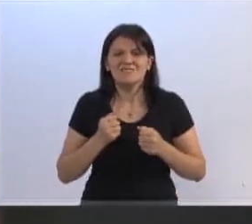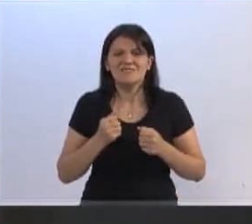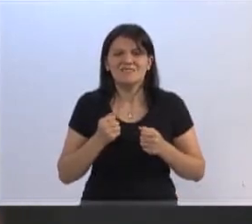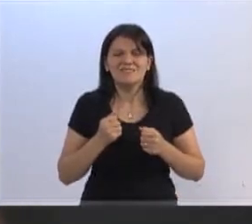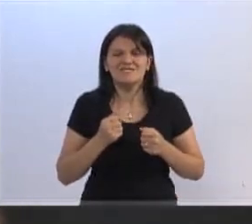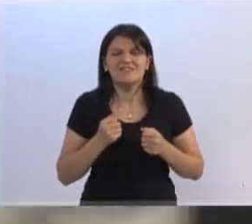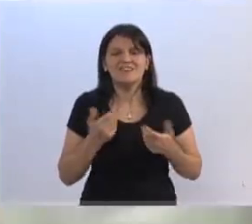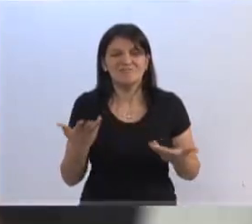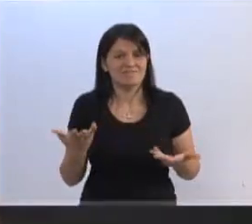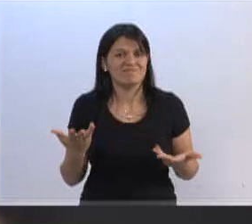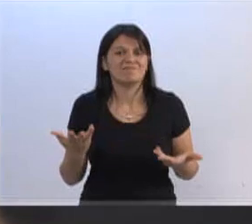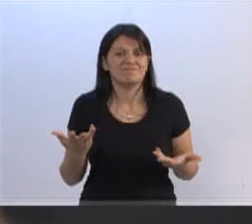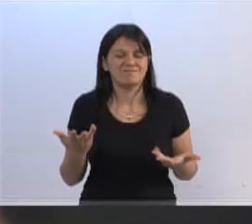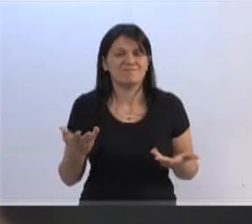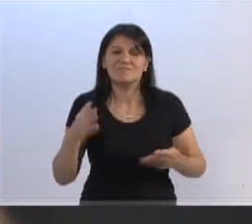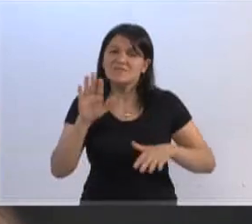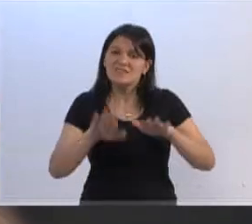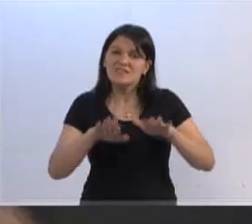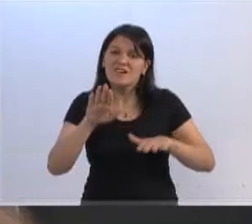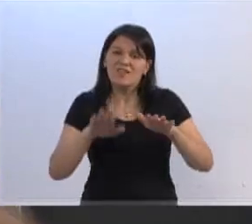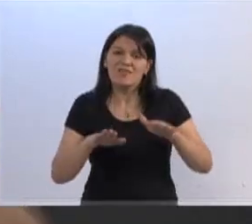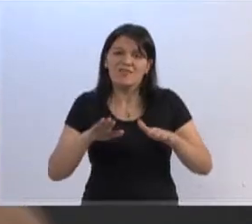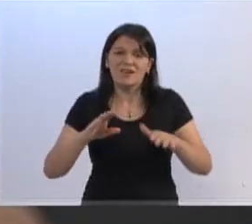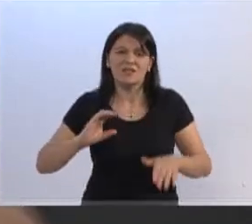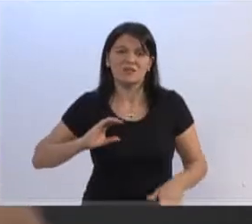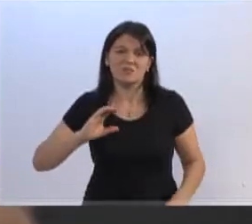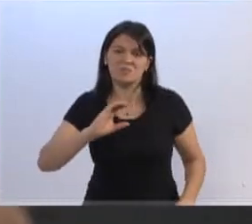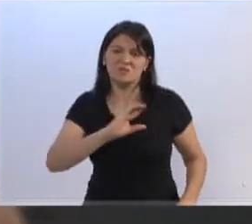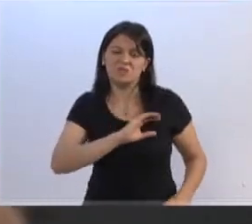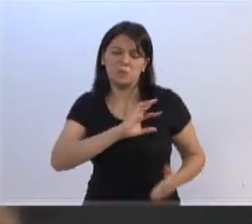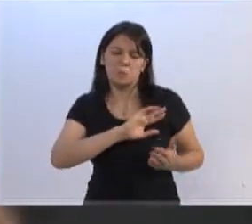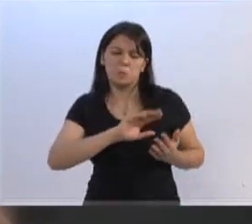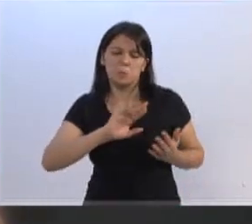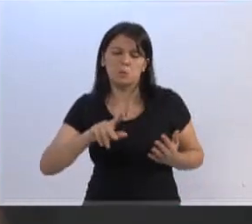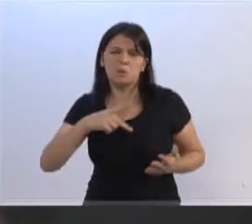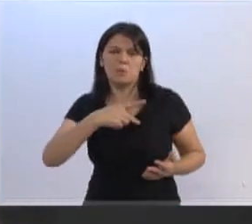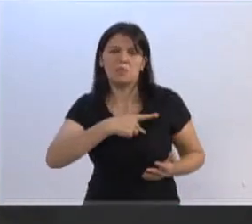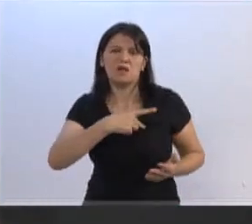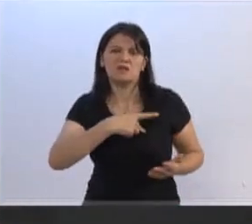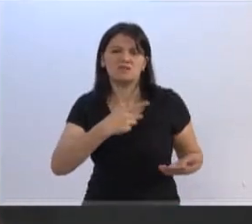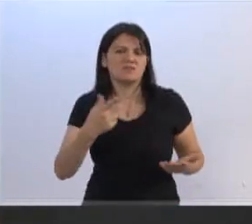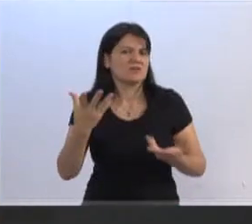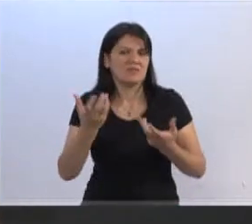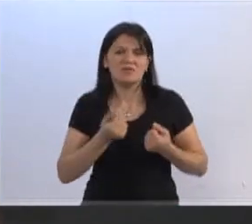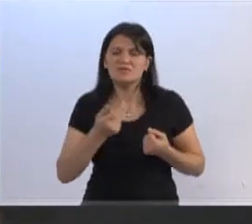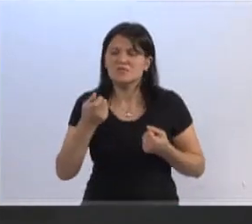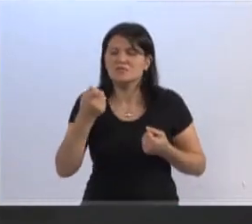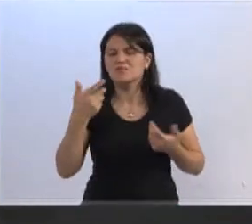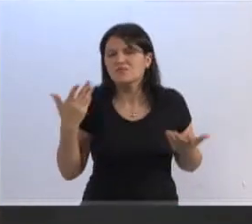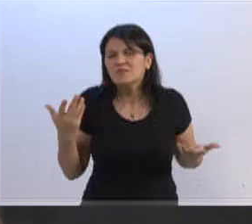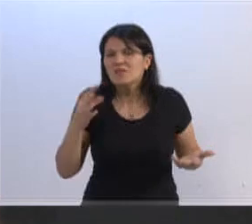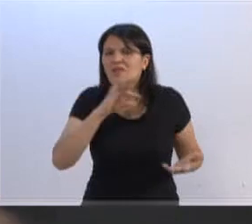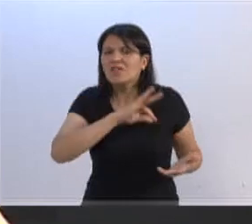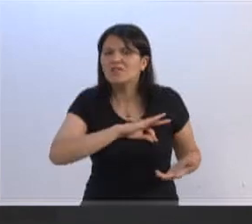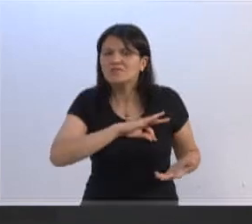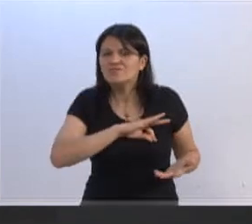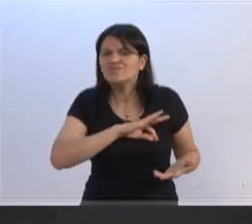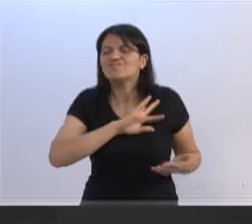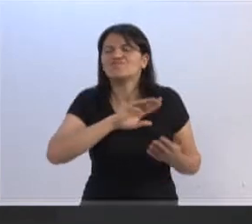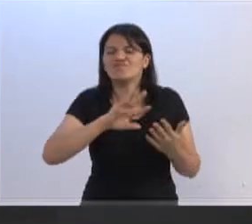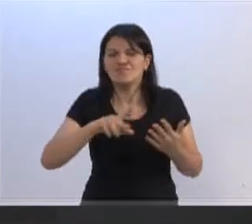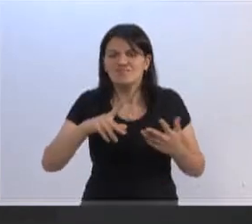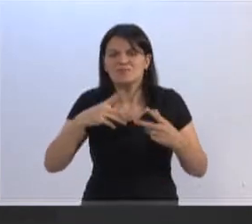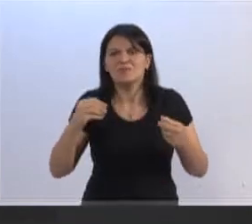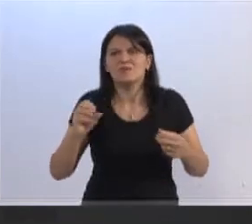acontecendo isso? Ou talvez os comissionados de inúmeros partidos, né, não recebam o seu salário? Enfim, então, inúmeras situações que estão